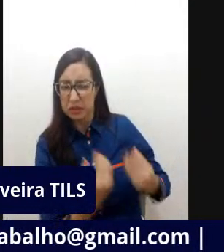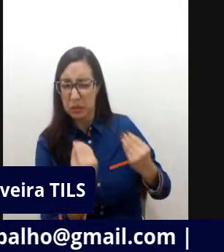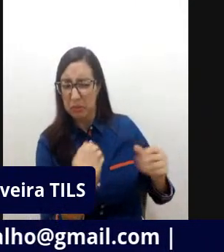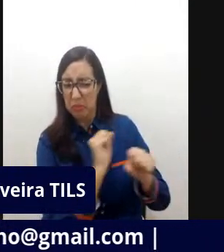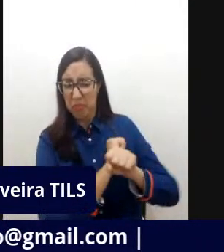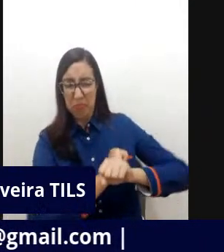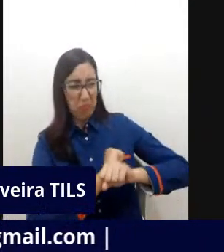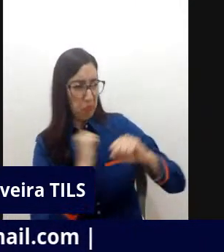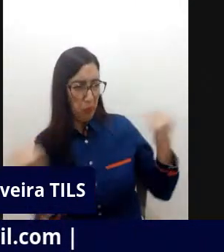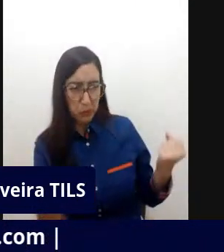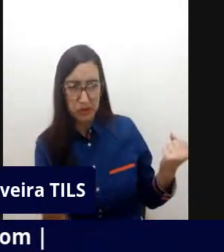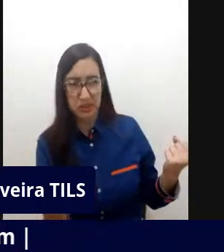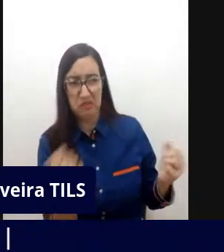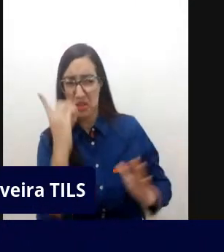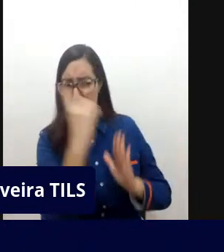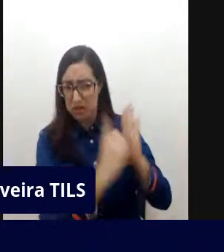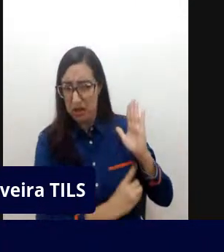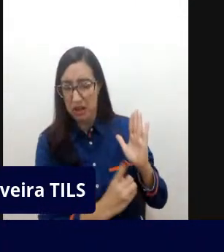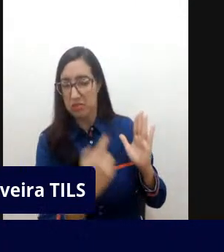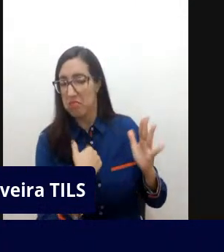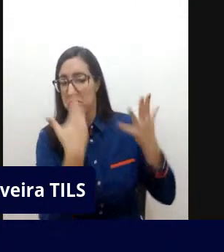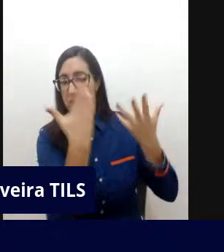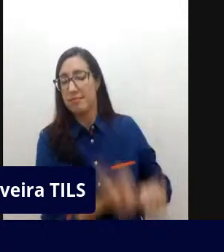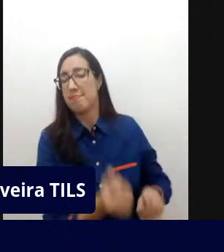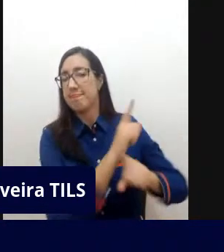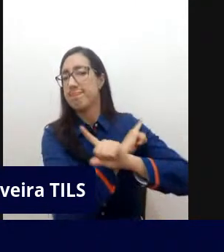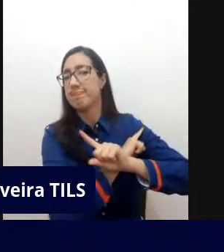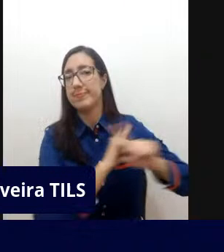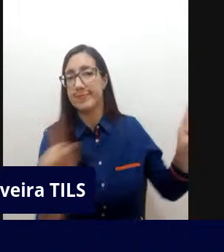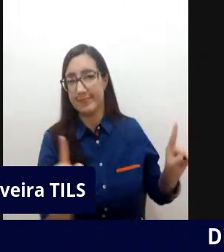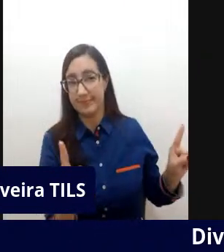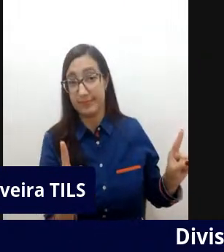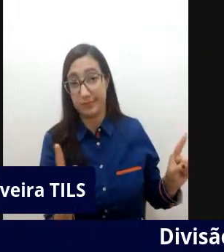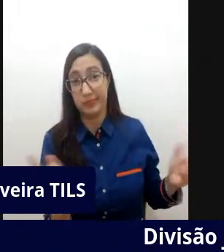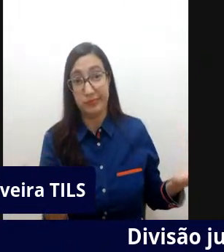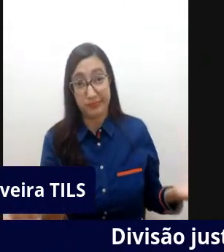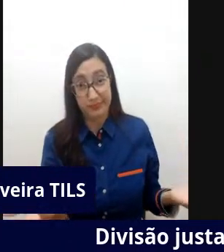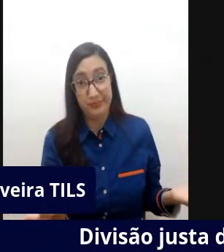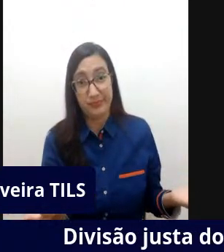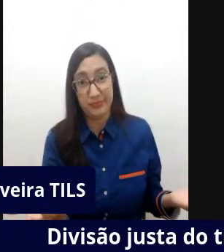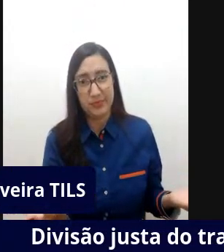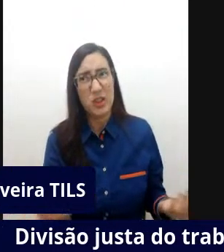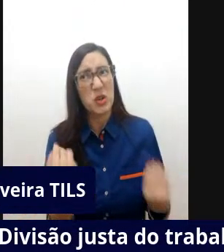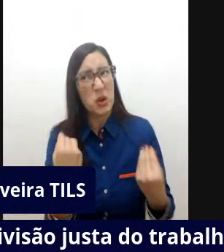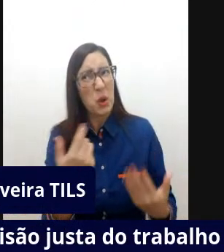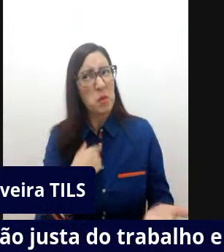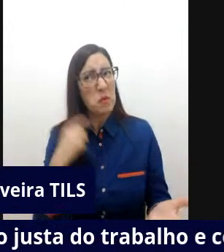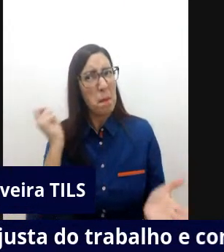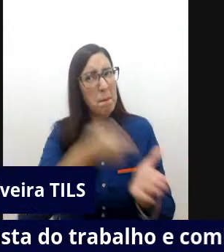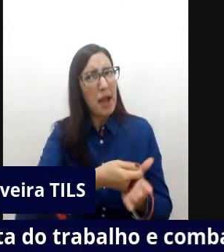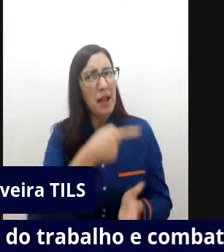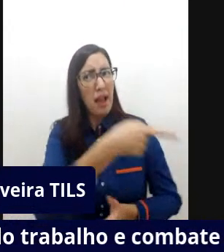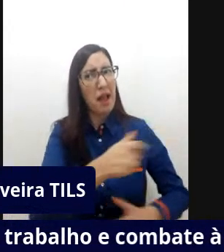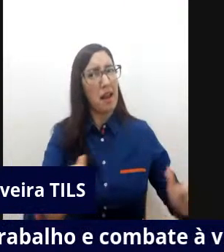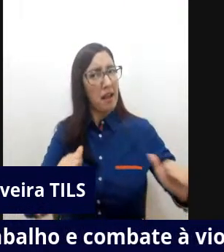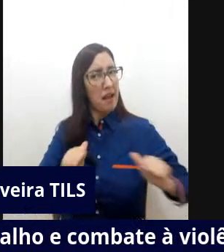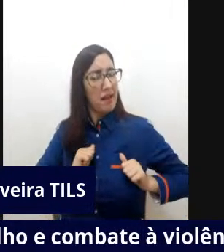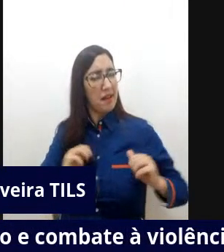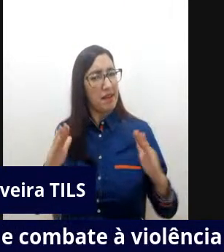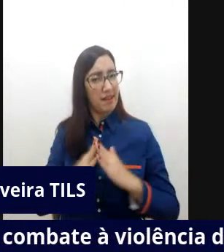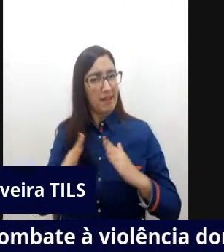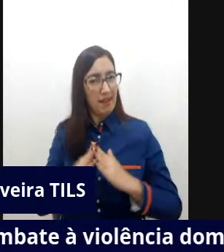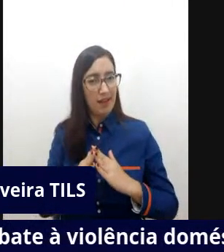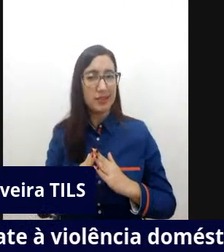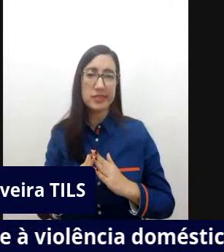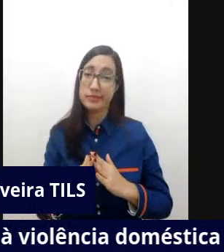a servidão. Então, ele acha um absurdo pagar para a trabalhadora doméstica ficar em casa. E aí tem aquela questão que a gente